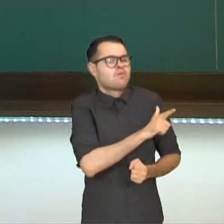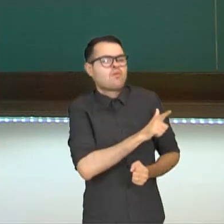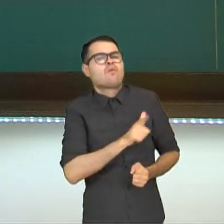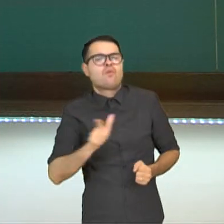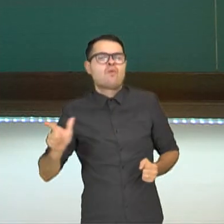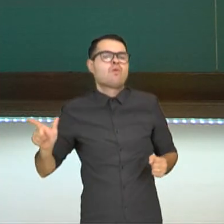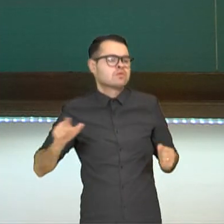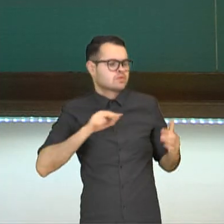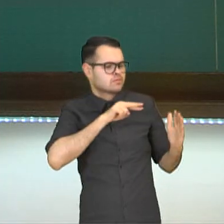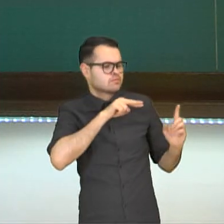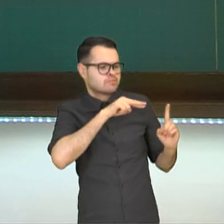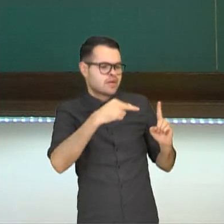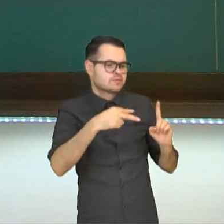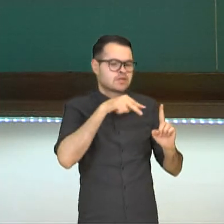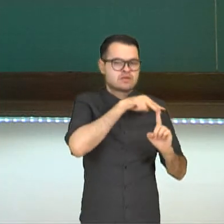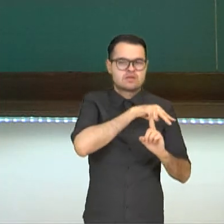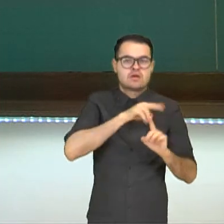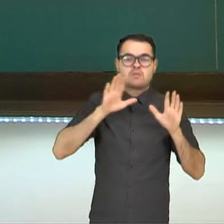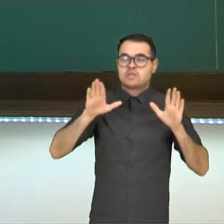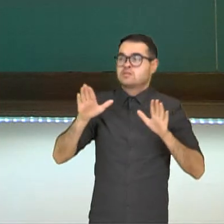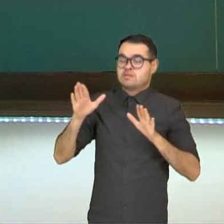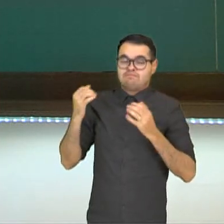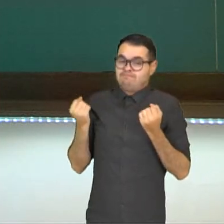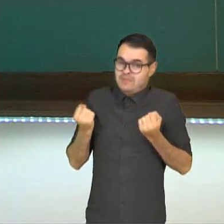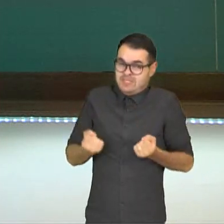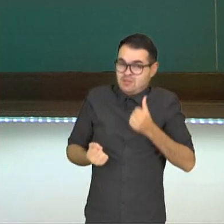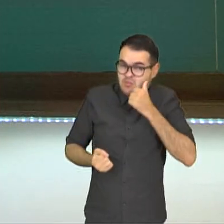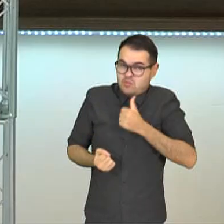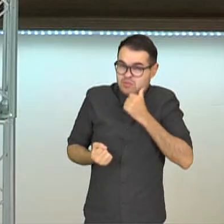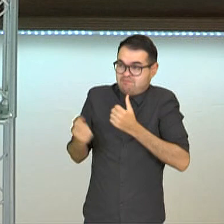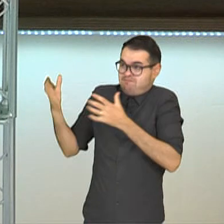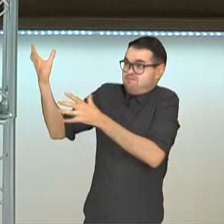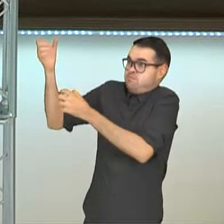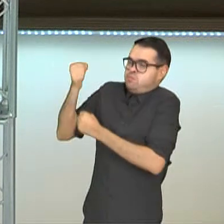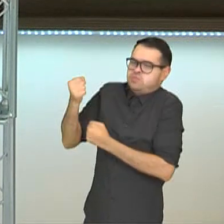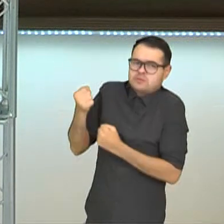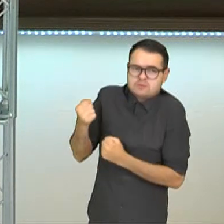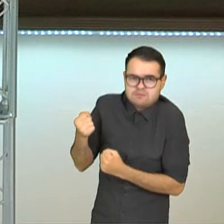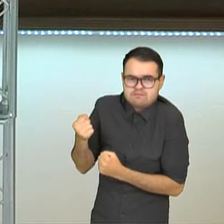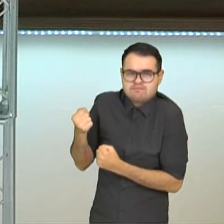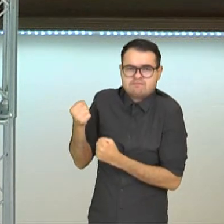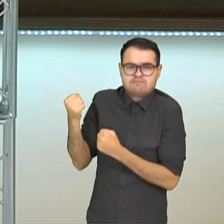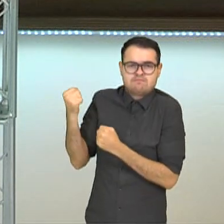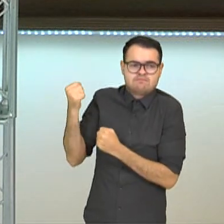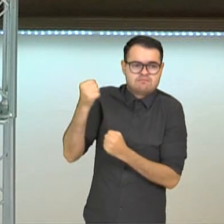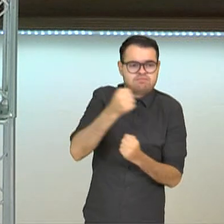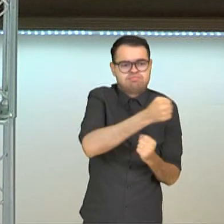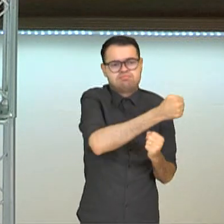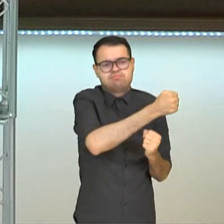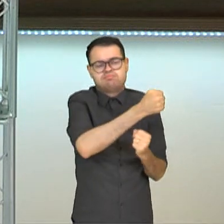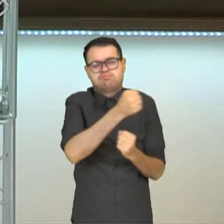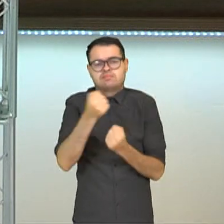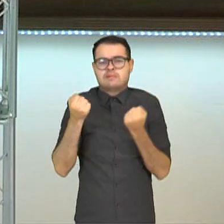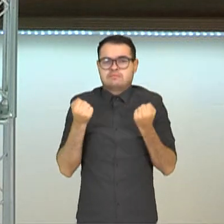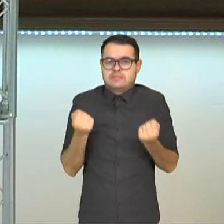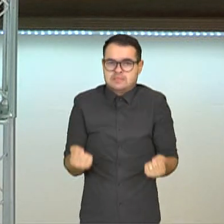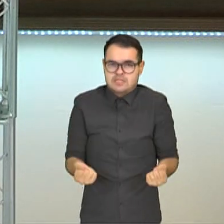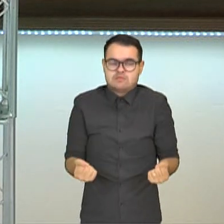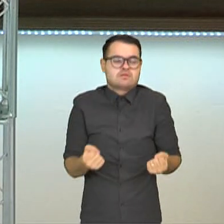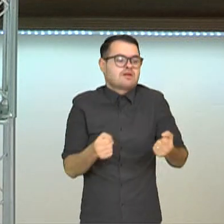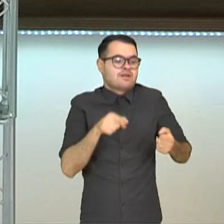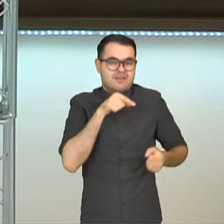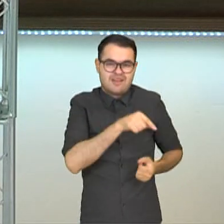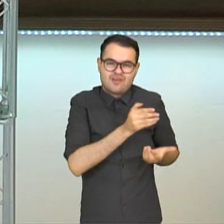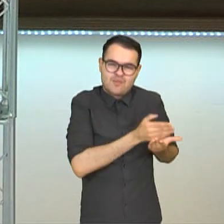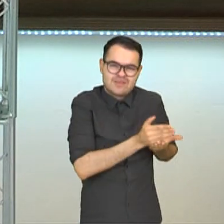bandeira. Mas aí ela diz: cargo pesado para mulher. E agora ela começa a falar das